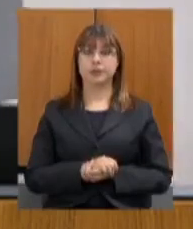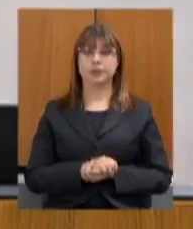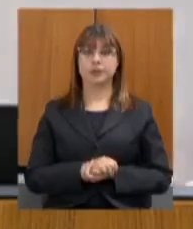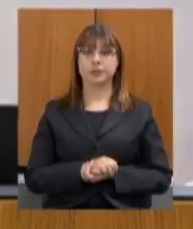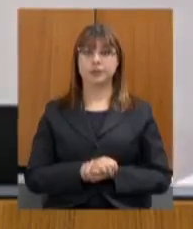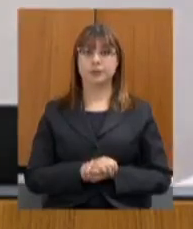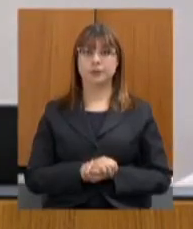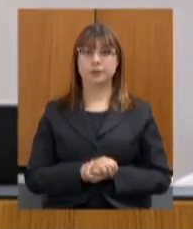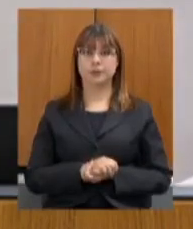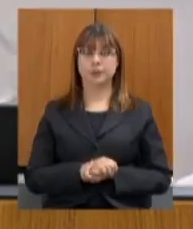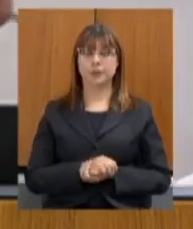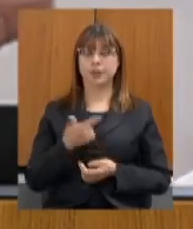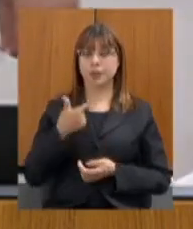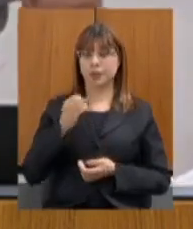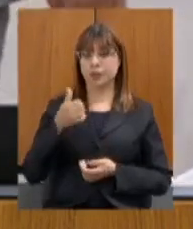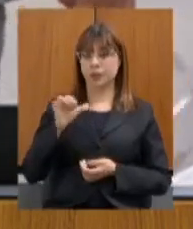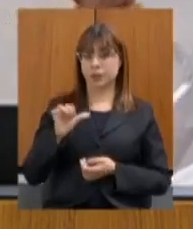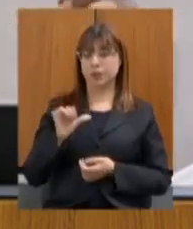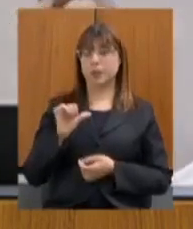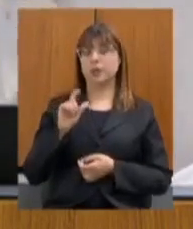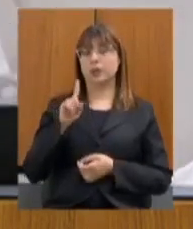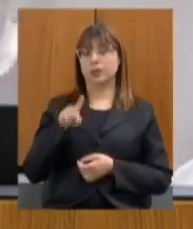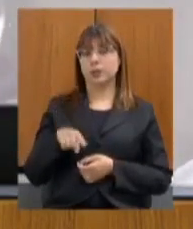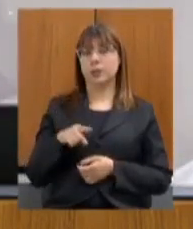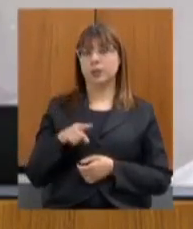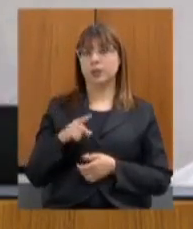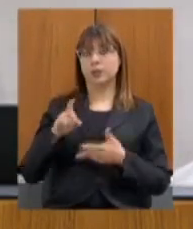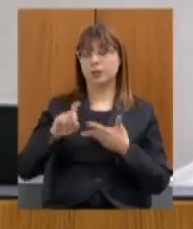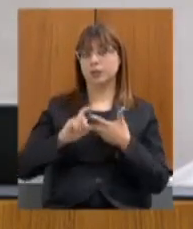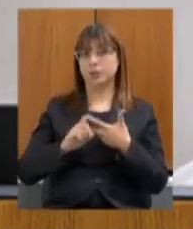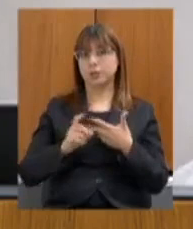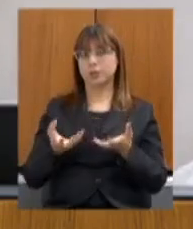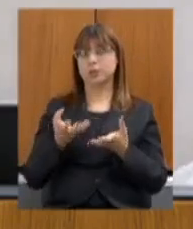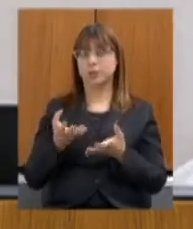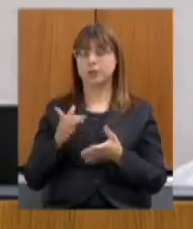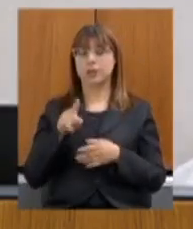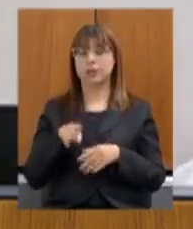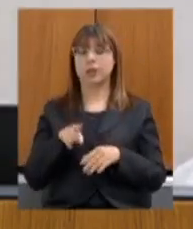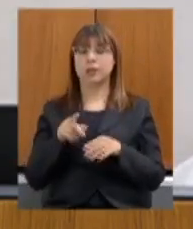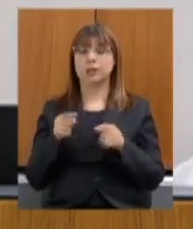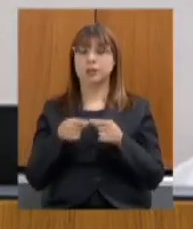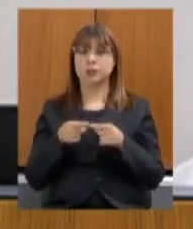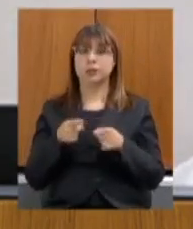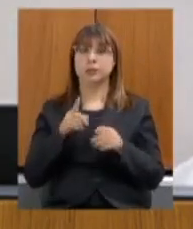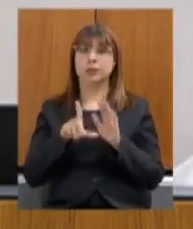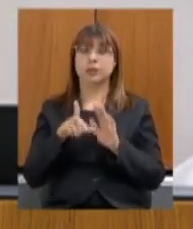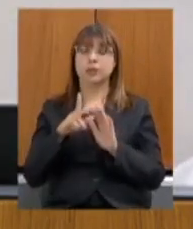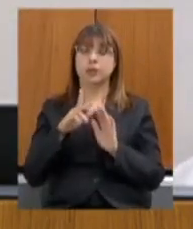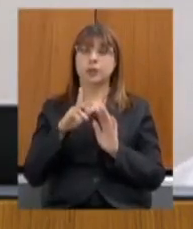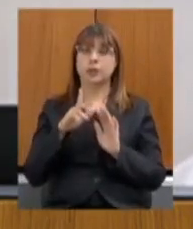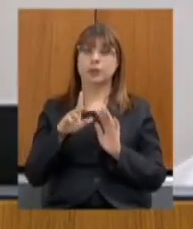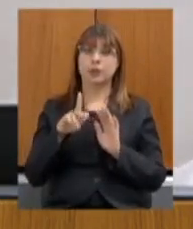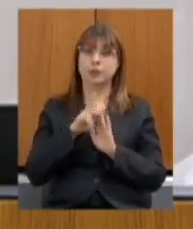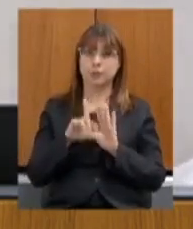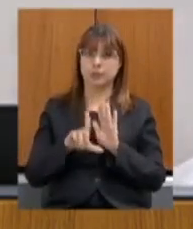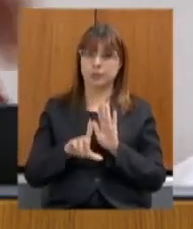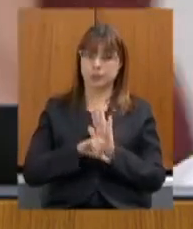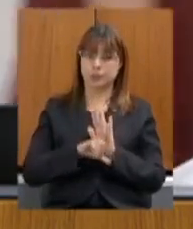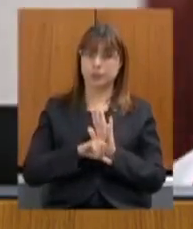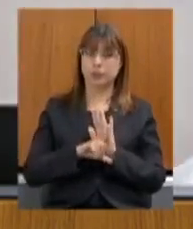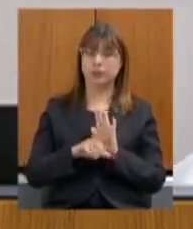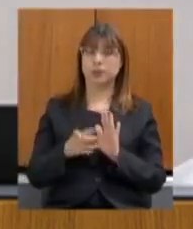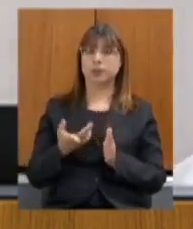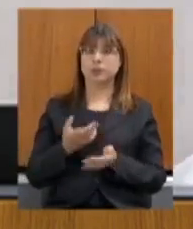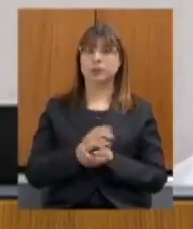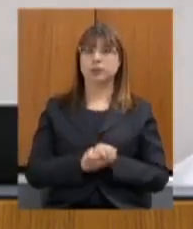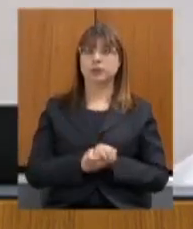Em 2019, o Poder Executivo manifestou a intenção de aderir ao regime de recuperação fiscal por meio de encaminhamento do PL nº 2012-02.